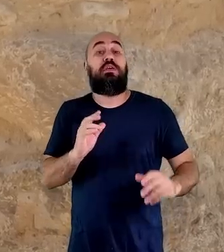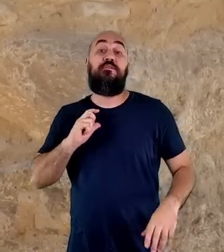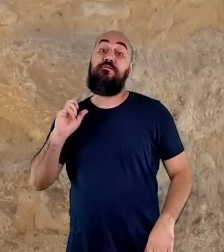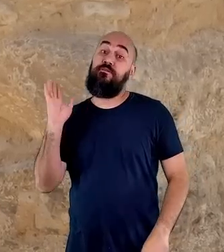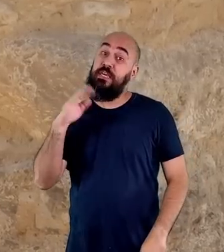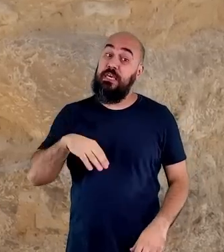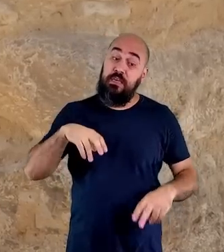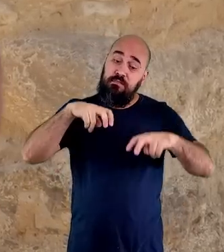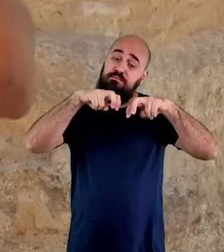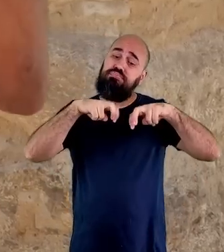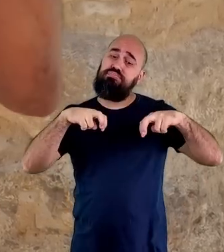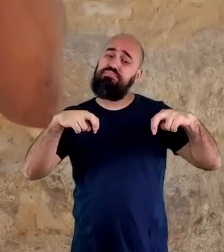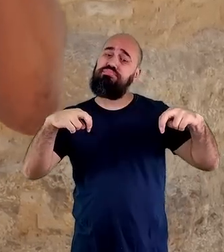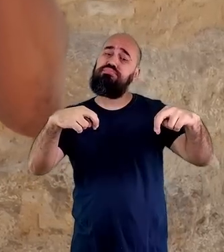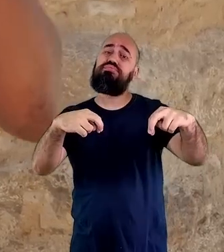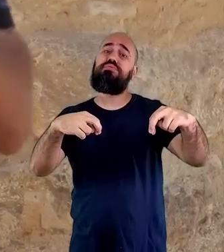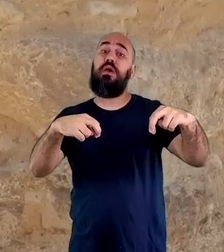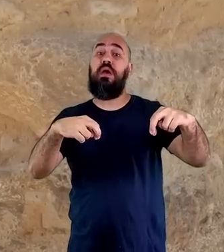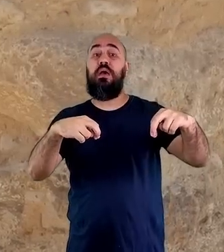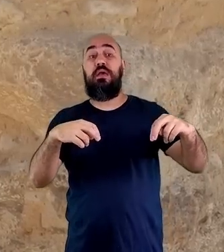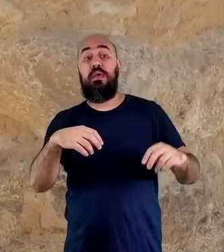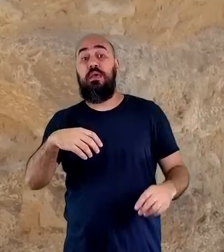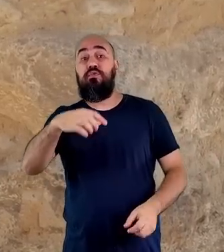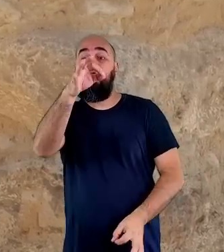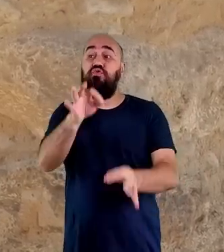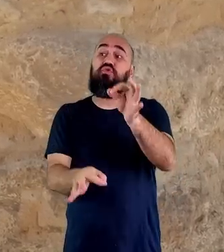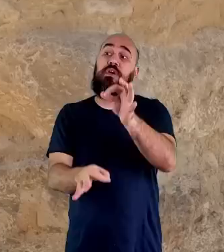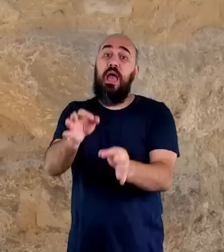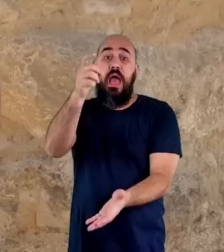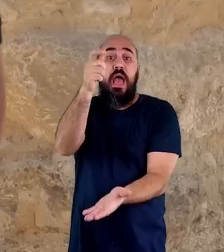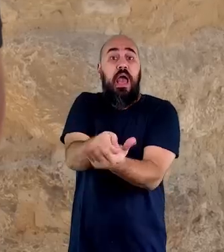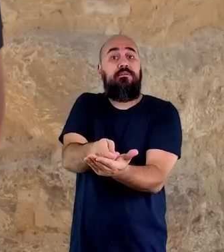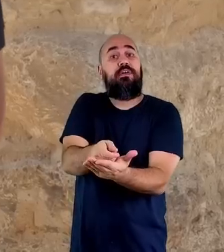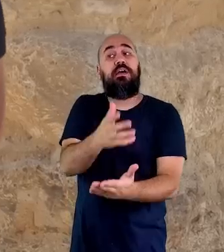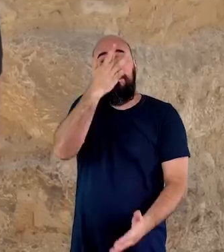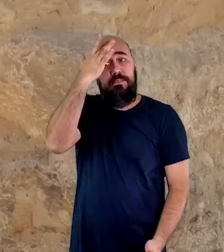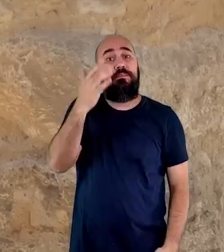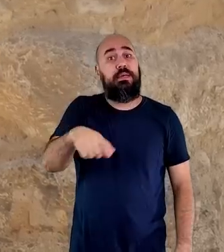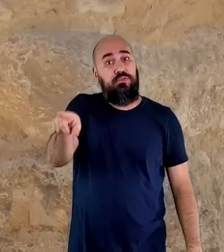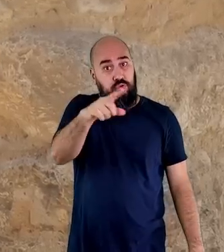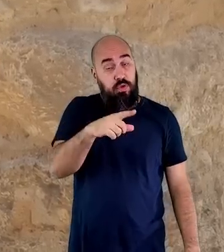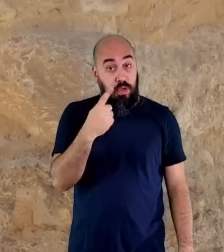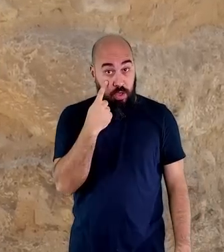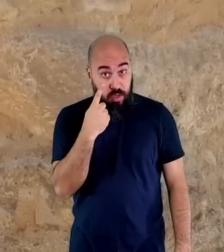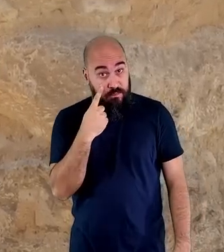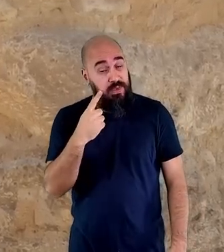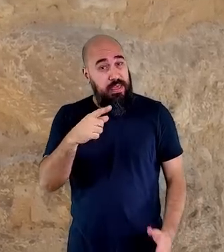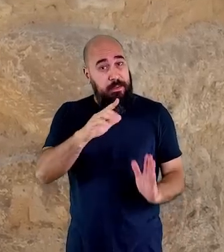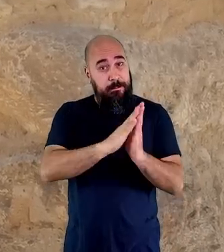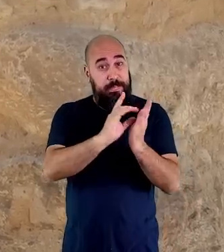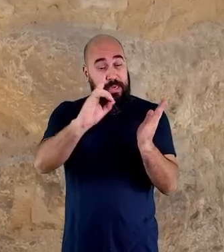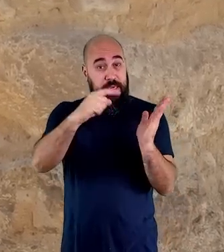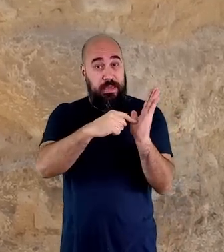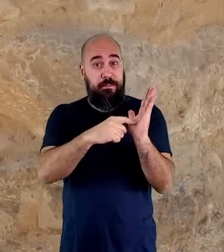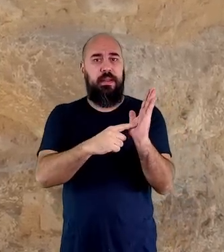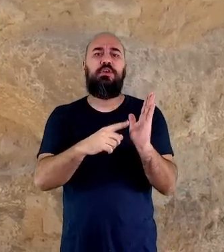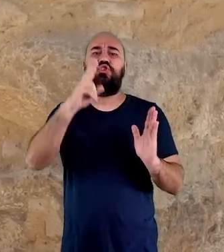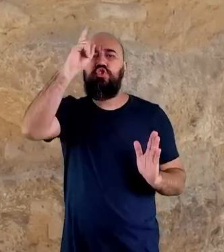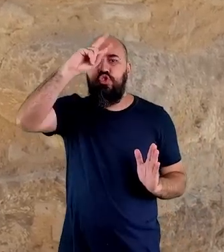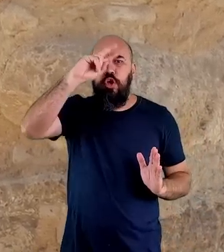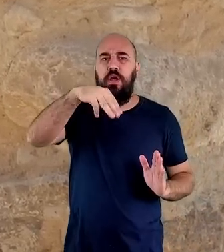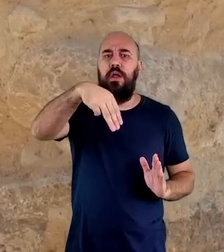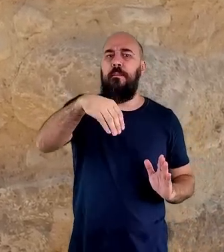Aliás, você quer ver isso na Bíblia? Eu fiz menção em programas anteriores, mas agora eu vou ler na Bíblia. Vamos ver aqui a história de Boaz